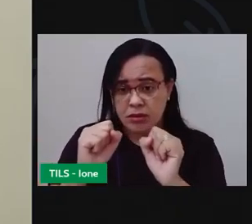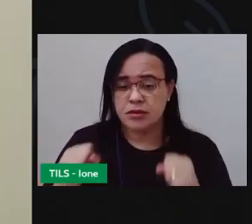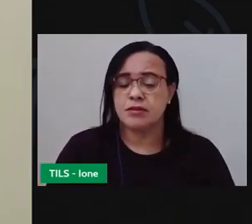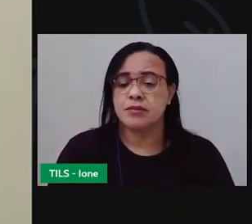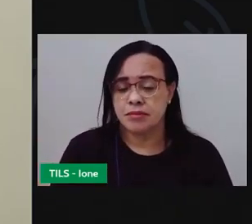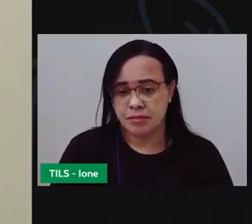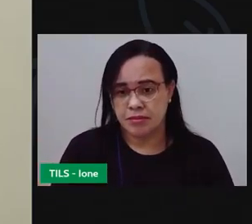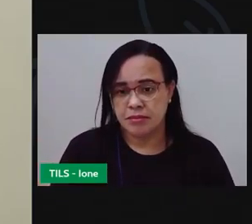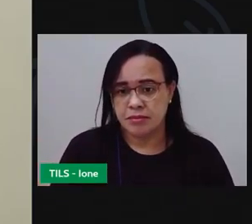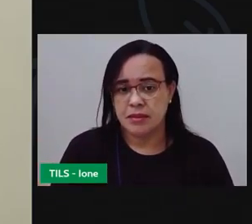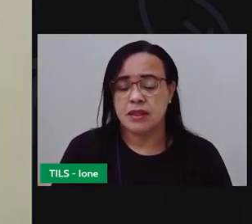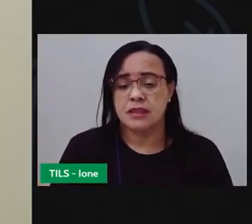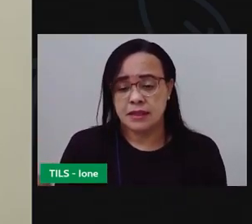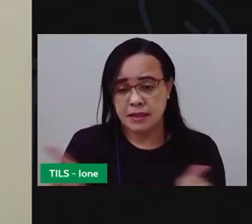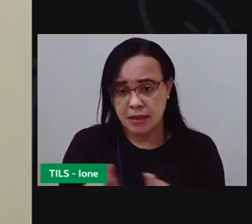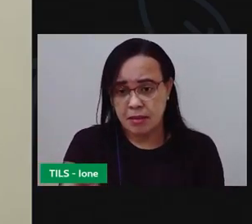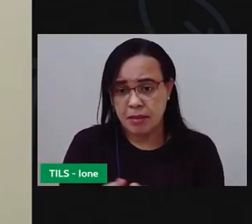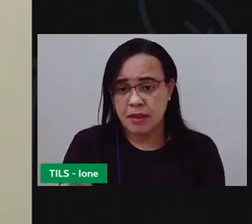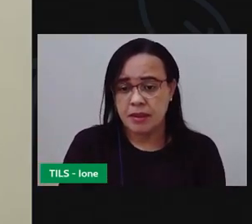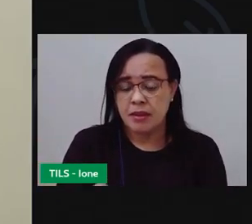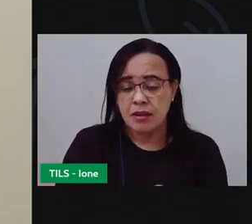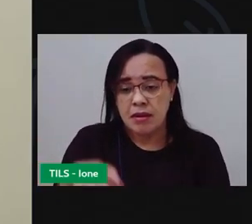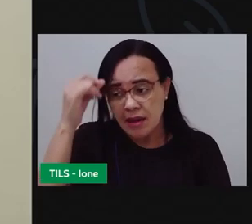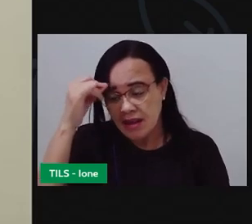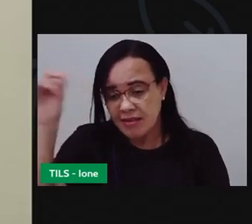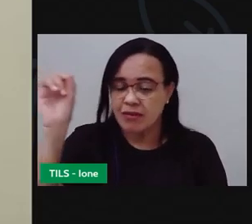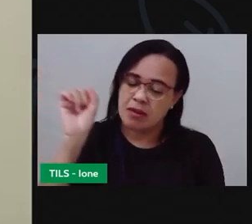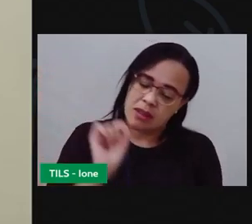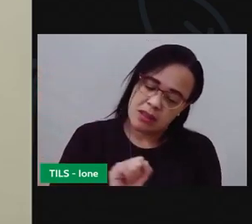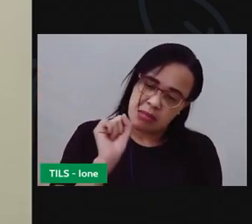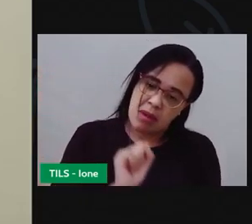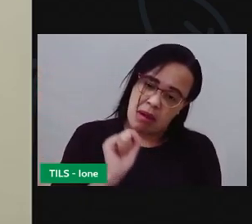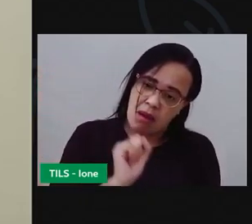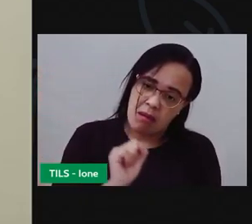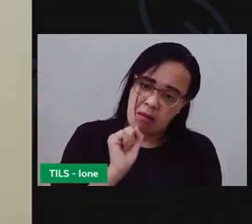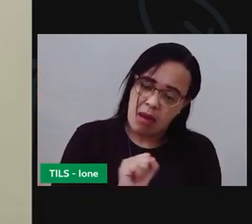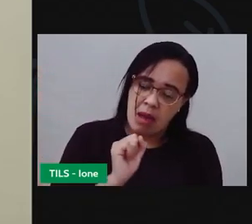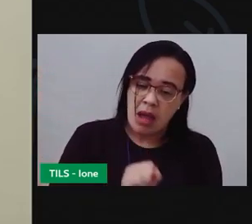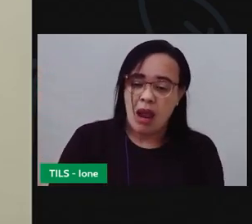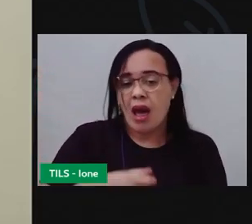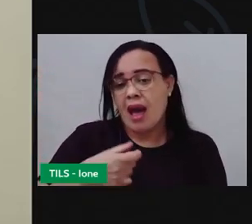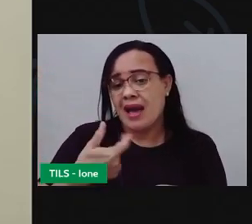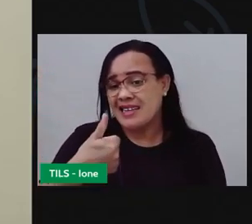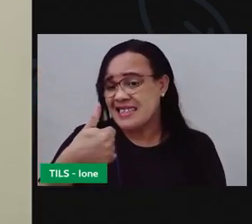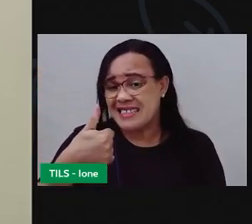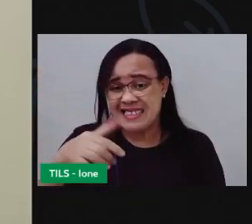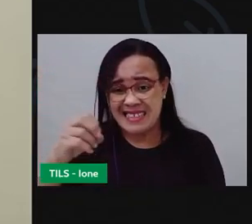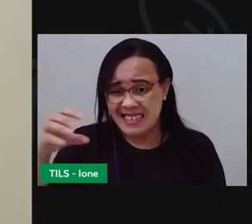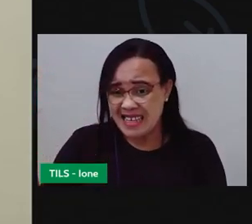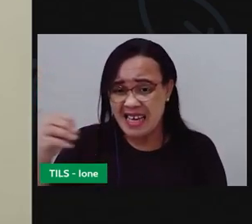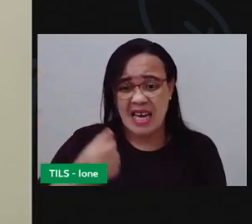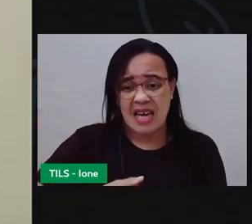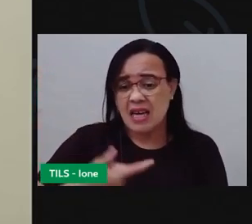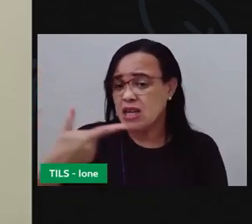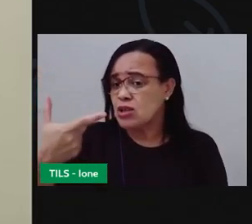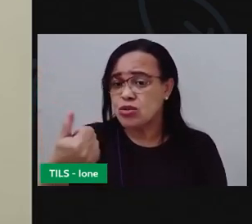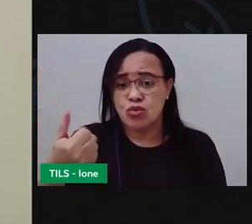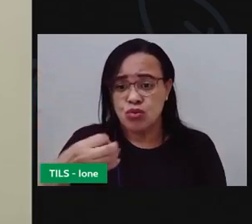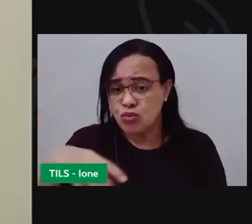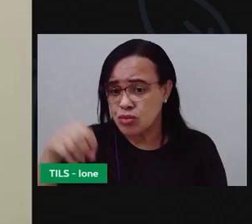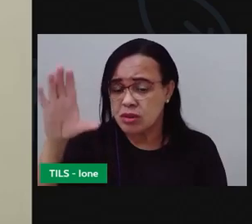Para que a gente não precise esperar 100, 200 até 1.000 anos para que